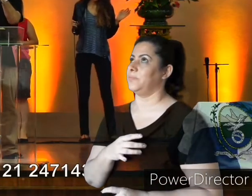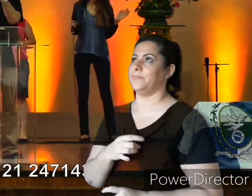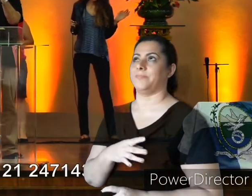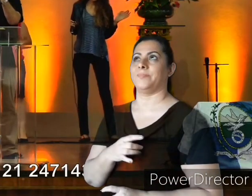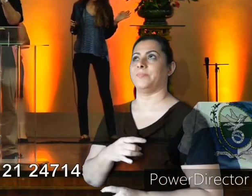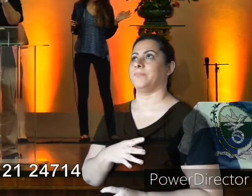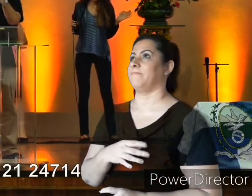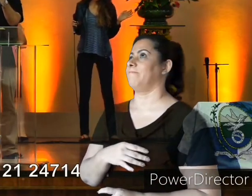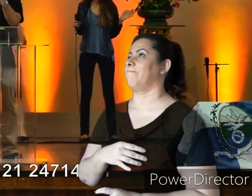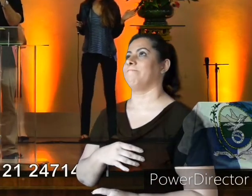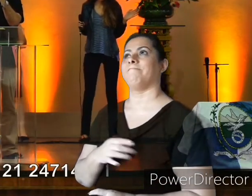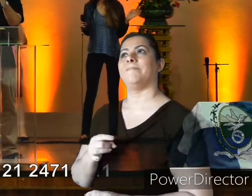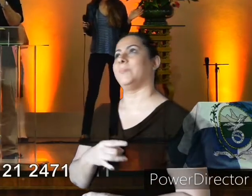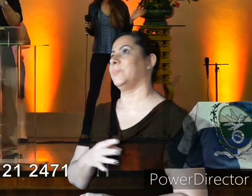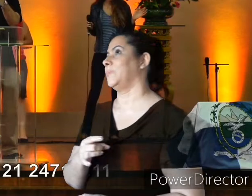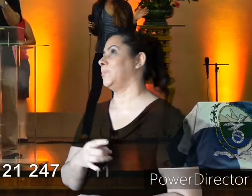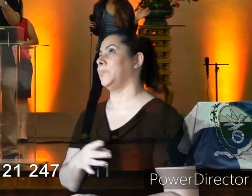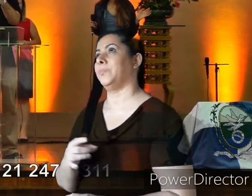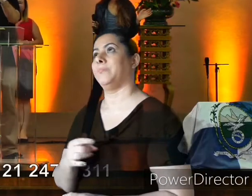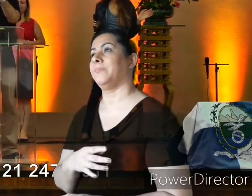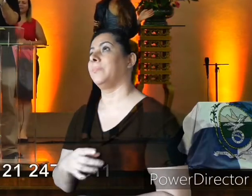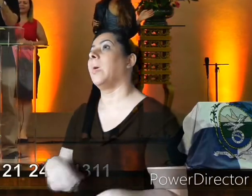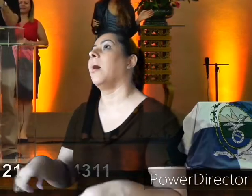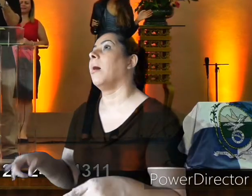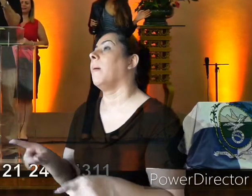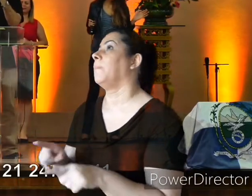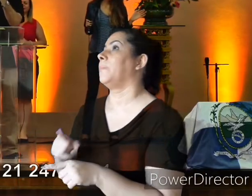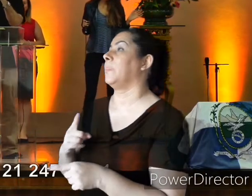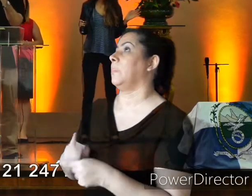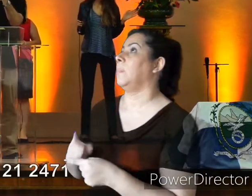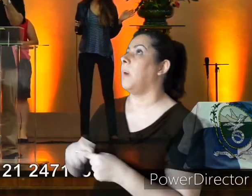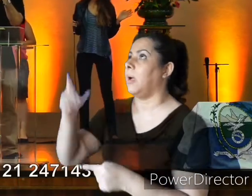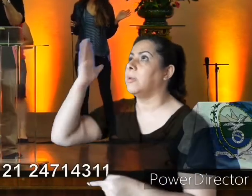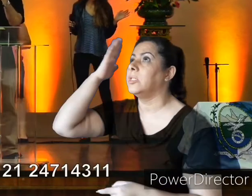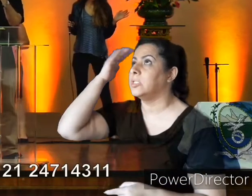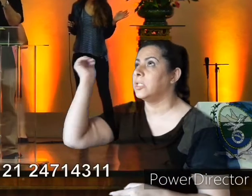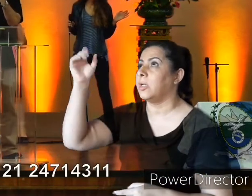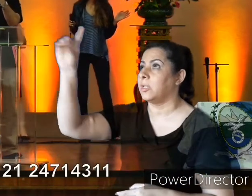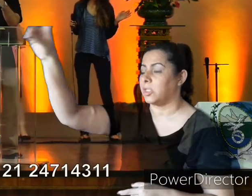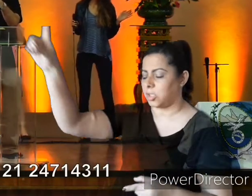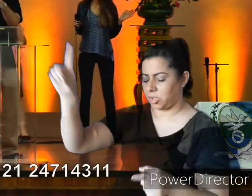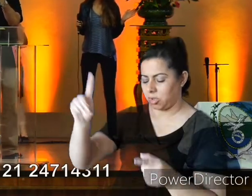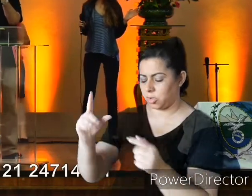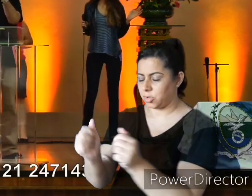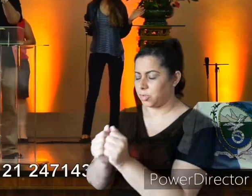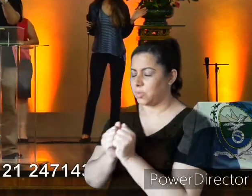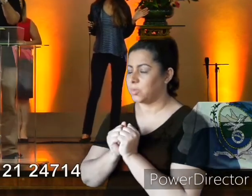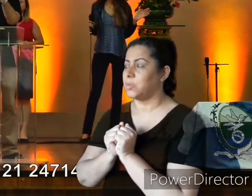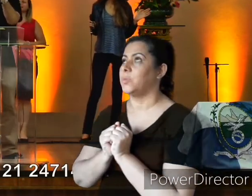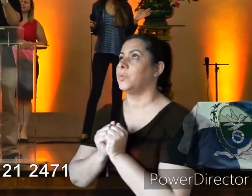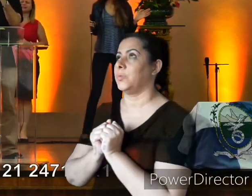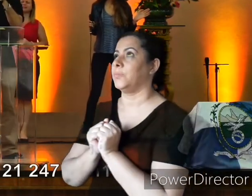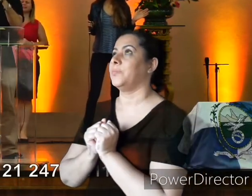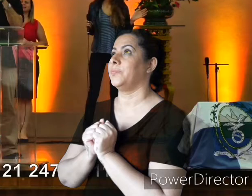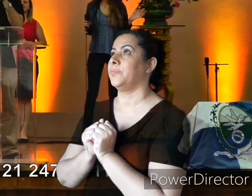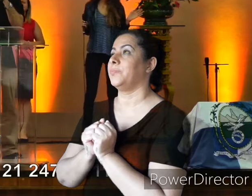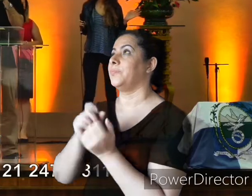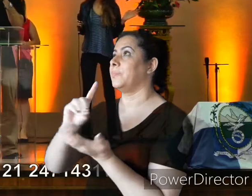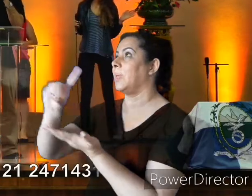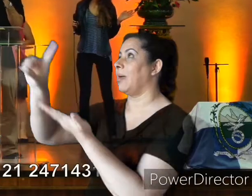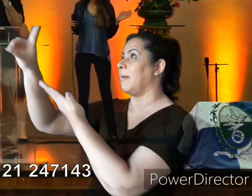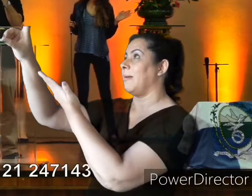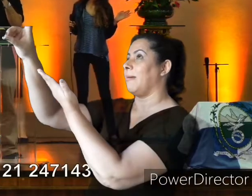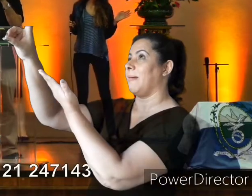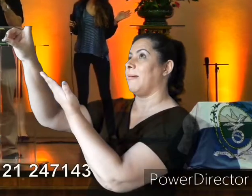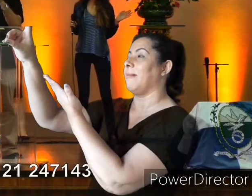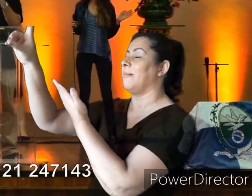comigo. E a tua vara, o teu cajado me consolam. Senhor, derrama